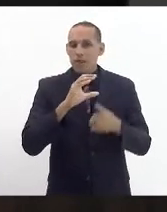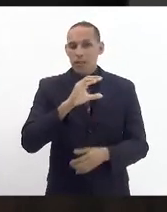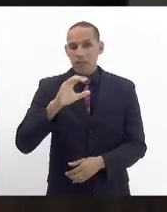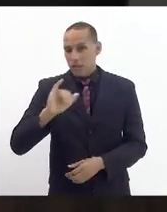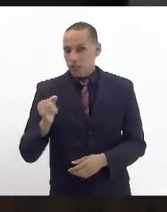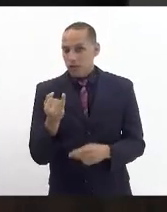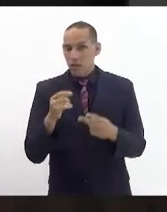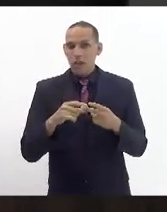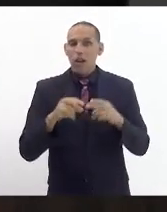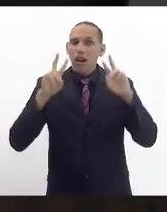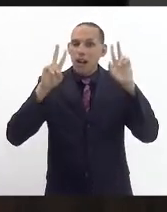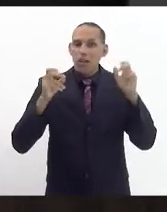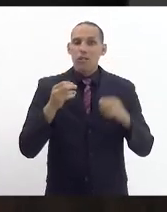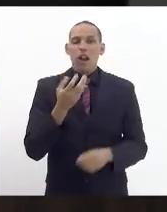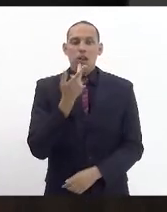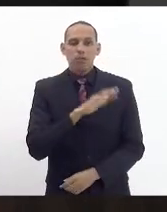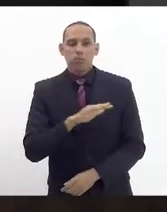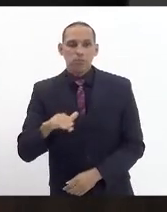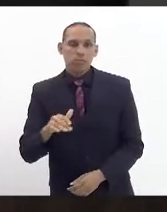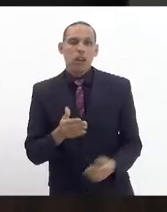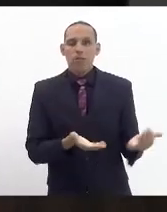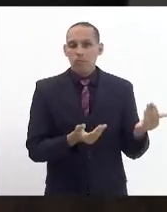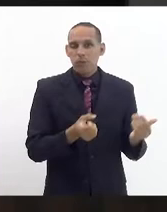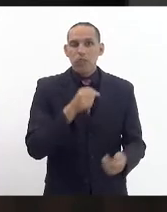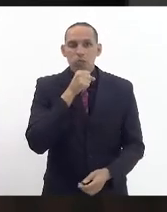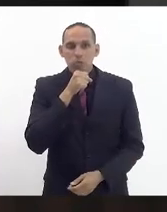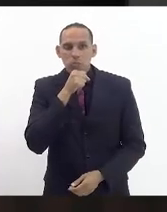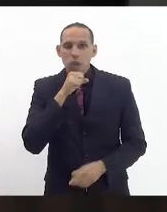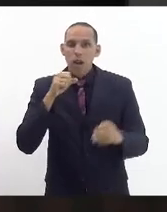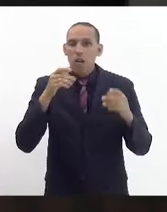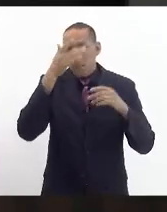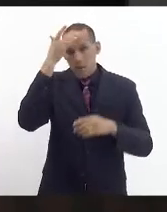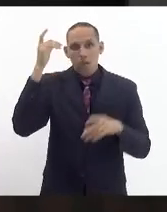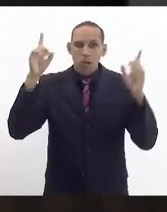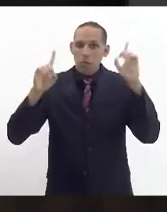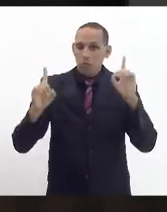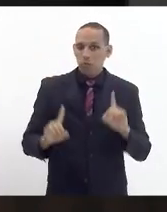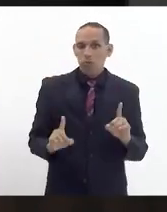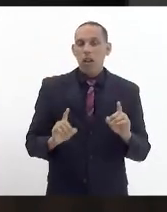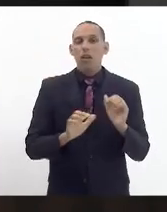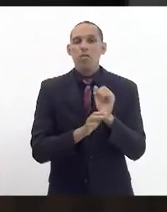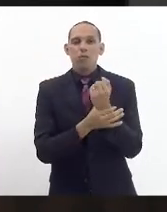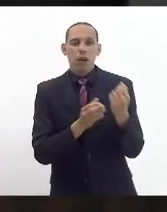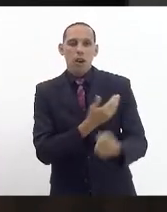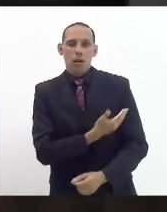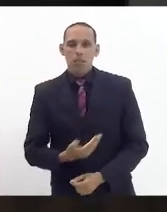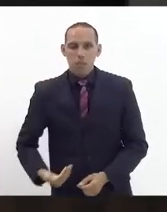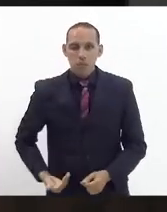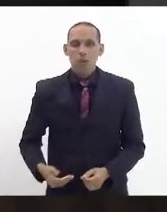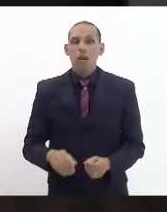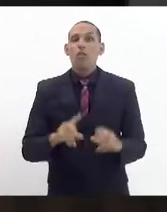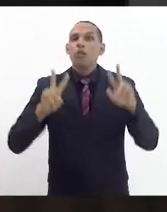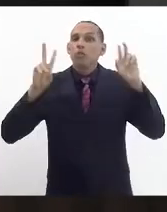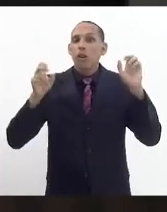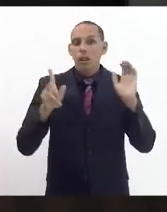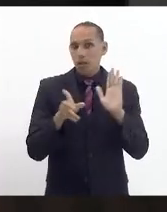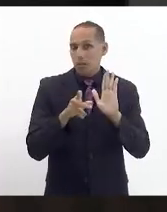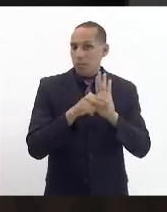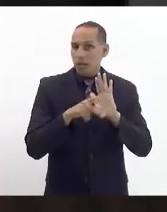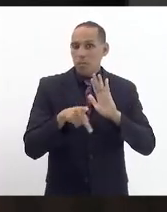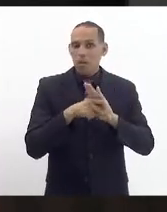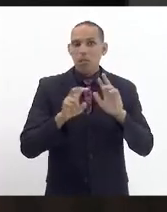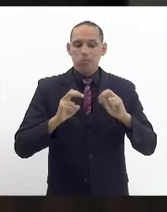assunto da criança, do adolescente e do idoso, da pessoa com deficiência, de segurança pública, assunto de polícia e de orçamento, sobre as emendas de